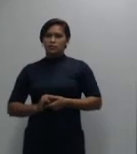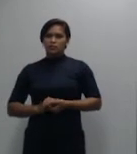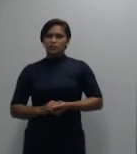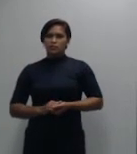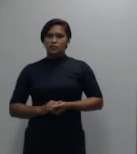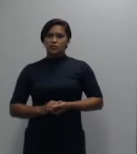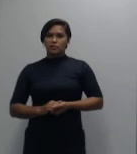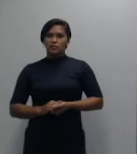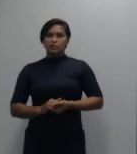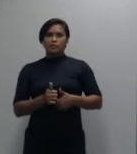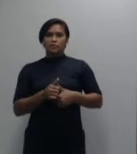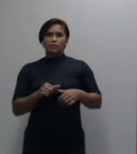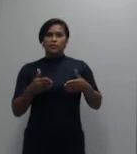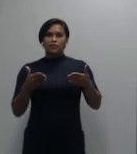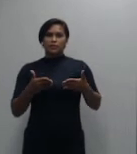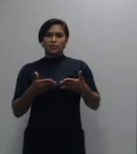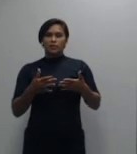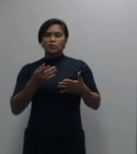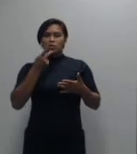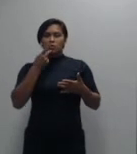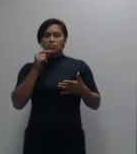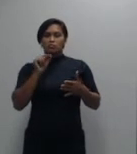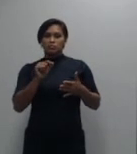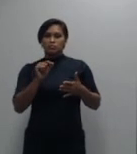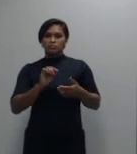E então surge a questão